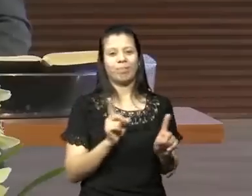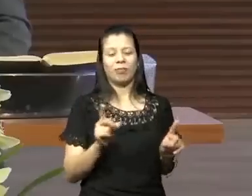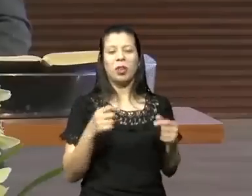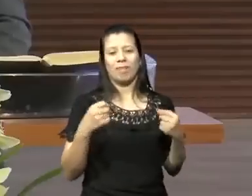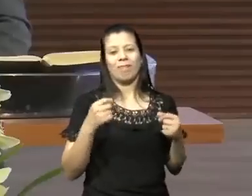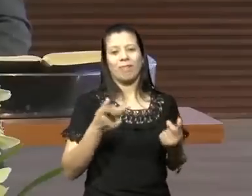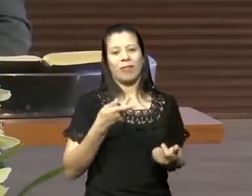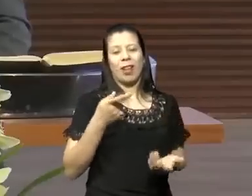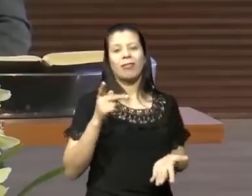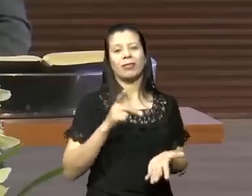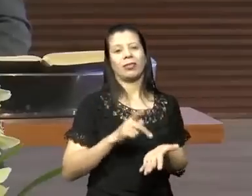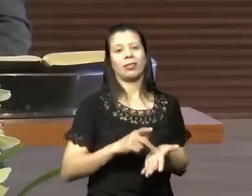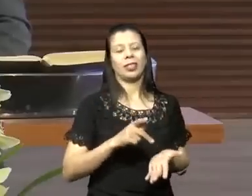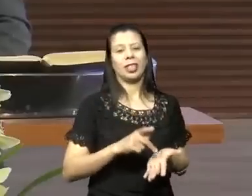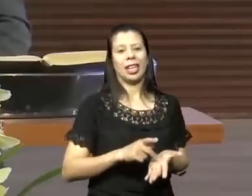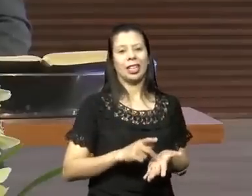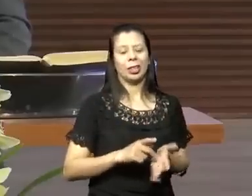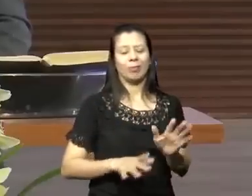triste